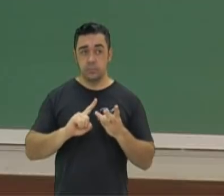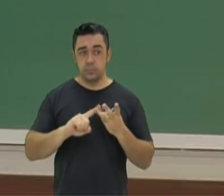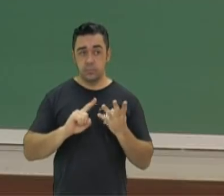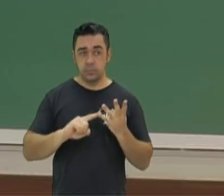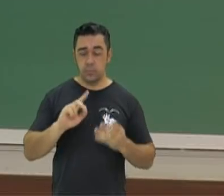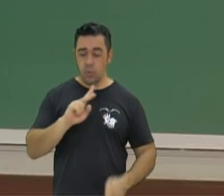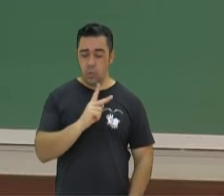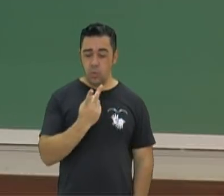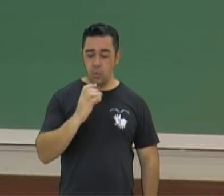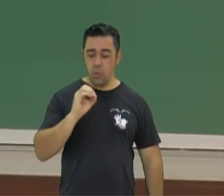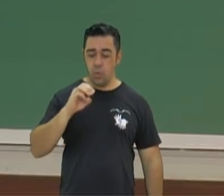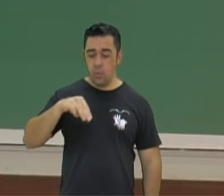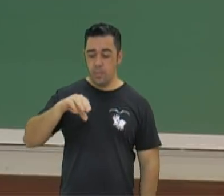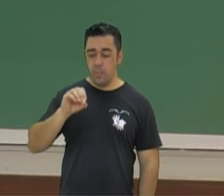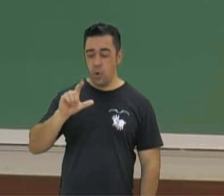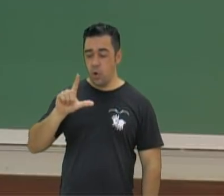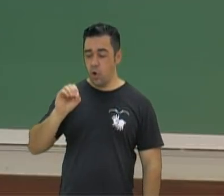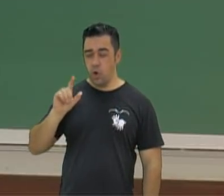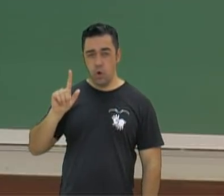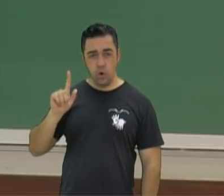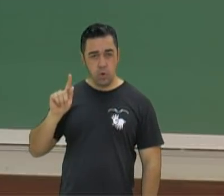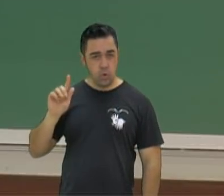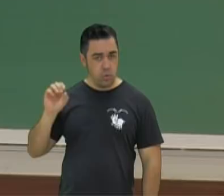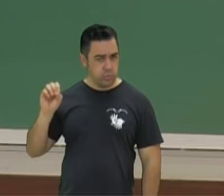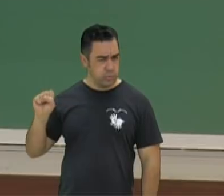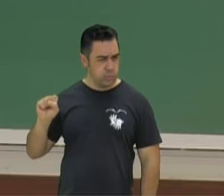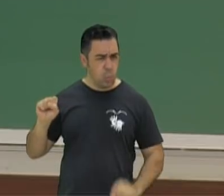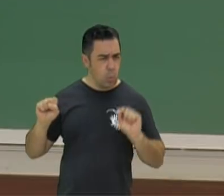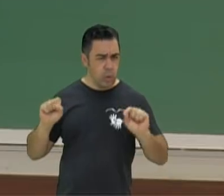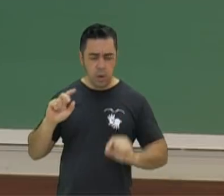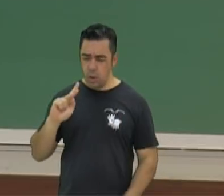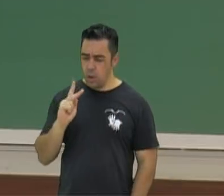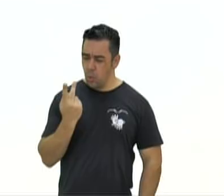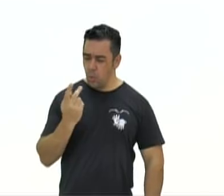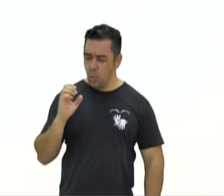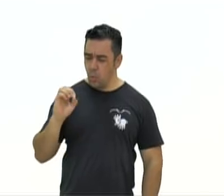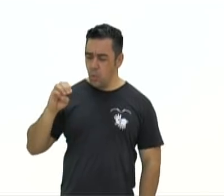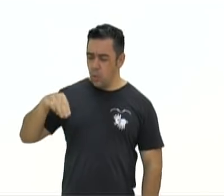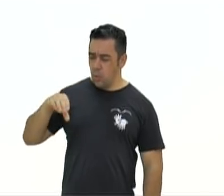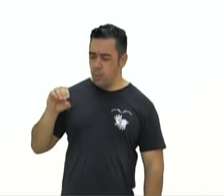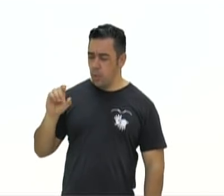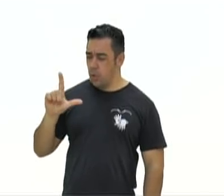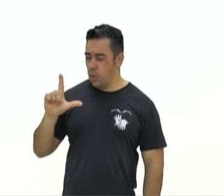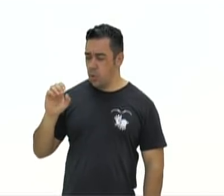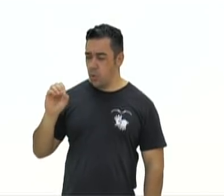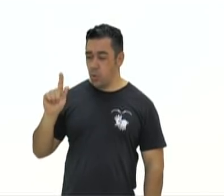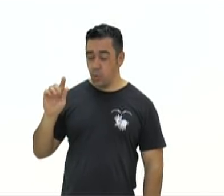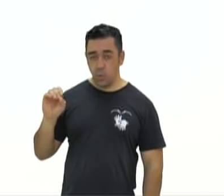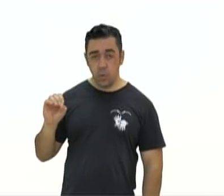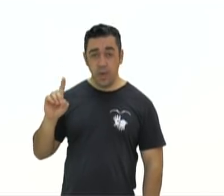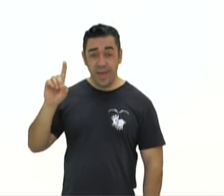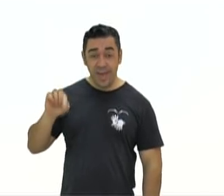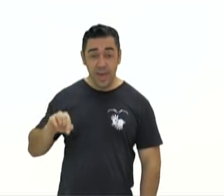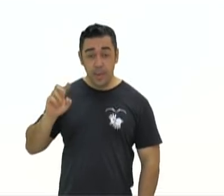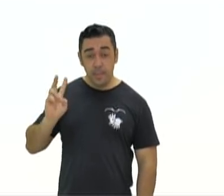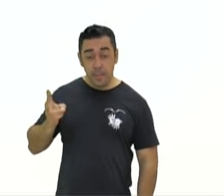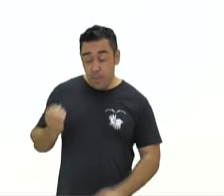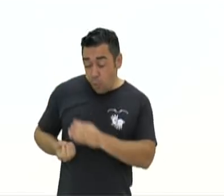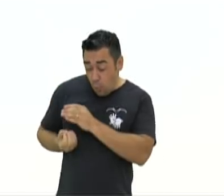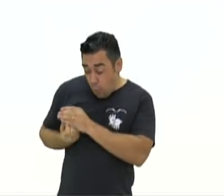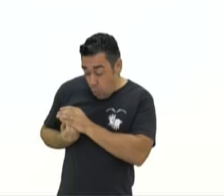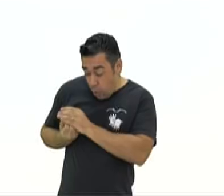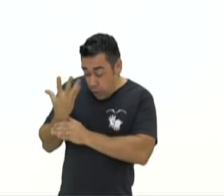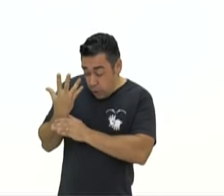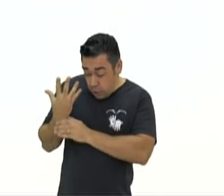Órgãos homólogos primeiro. O que é homologia ou órgãos homólogos? São estruturas que têm a mesma origem evolutiva